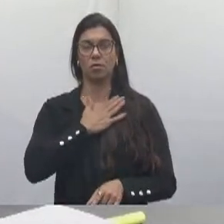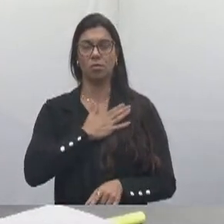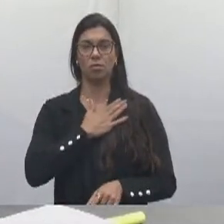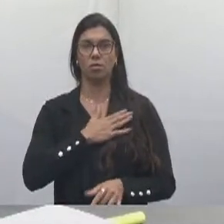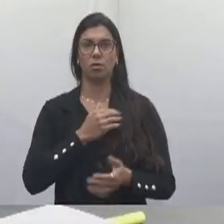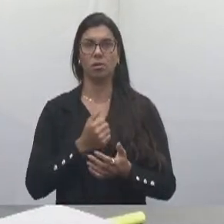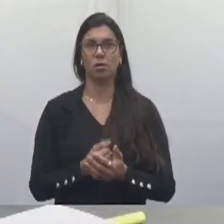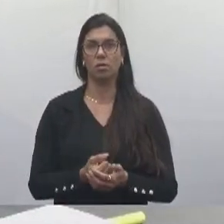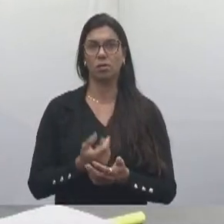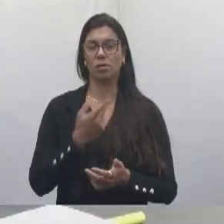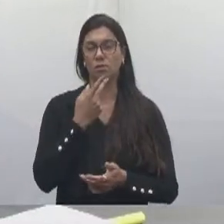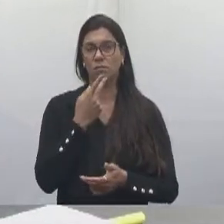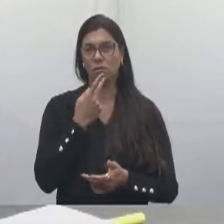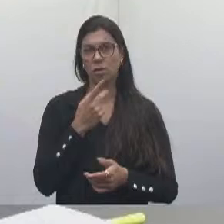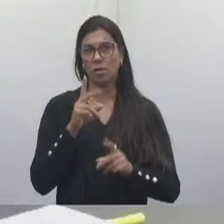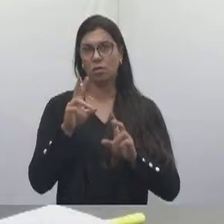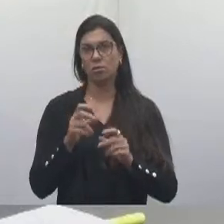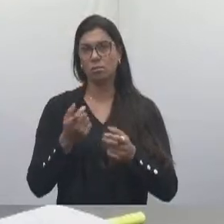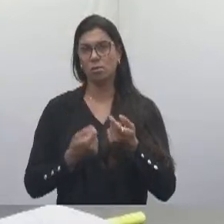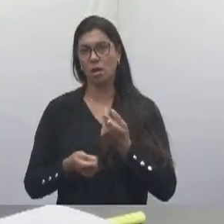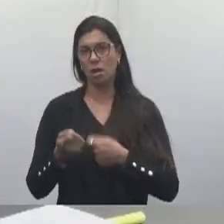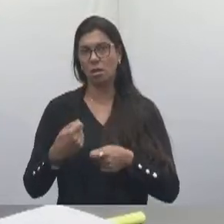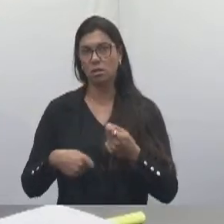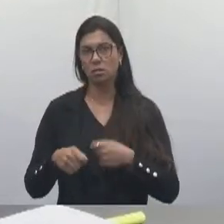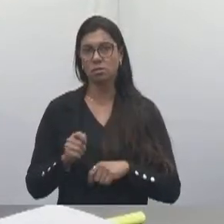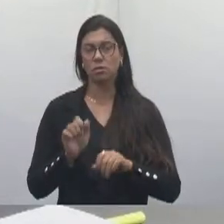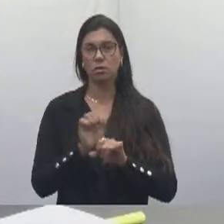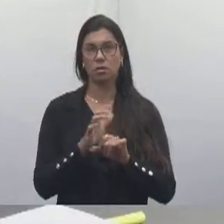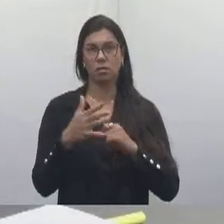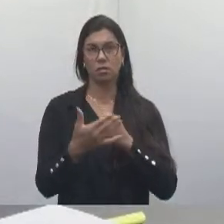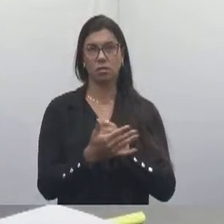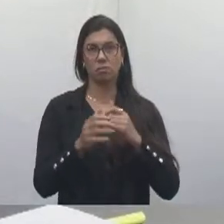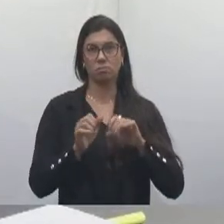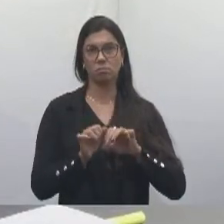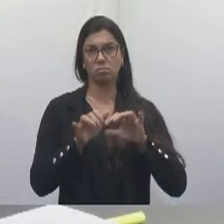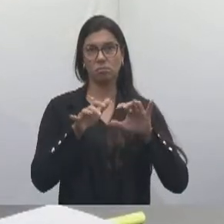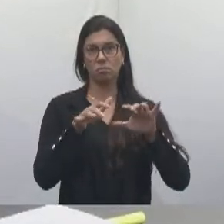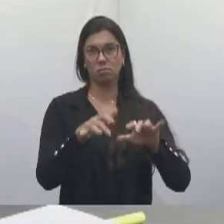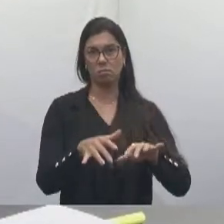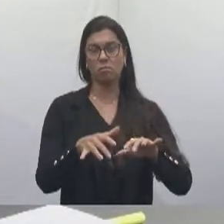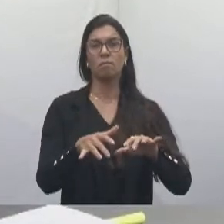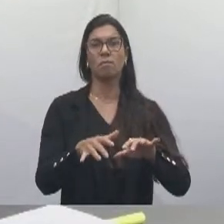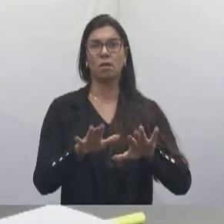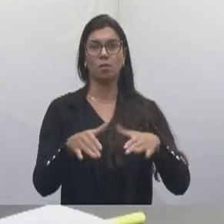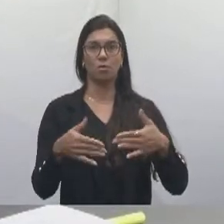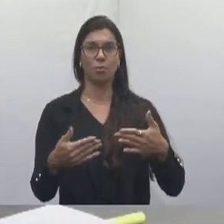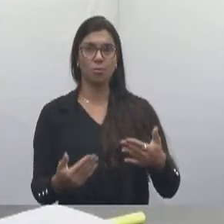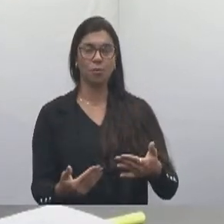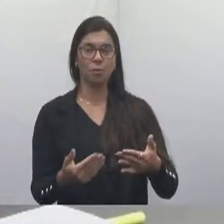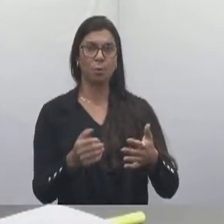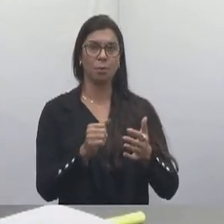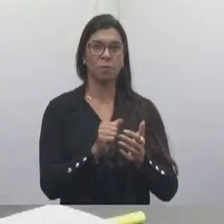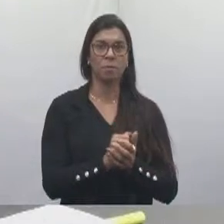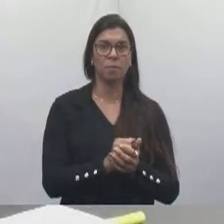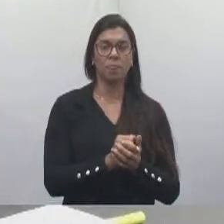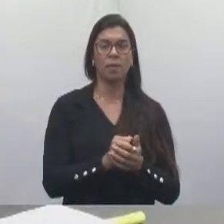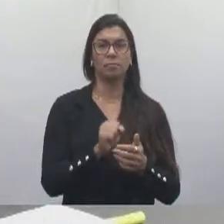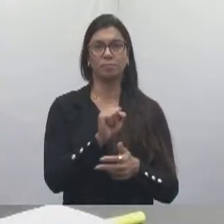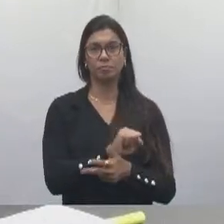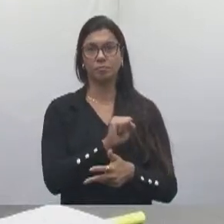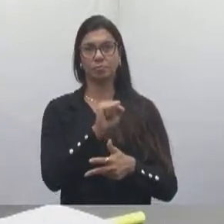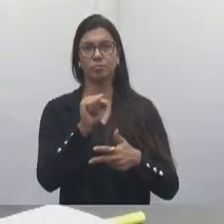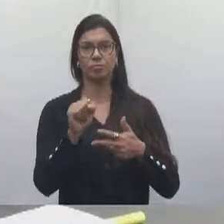aqui uma ação de gestão com relação à pandemia relacionada à questão da educação, quando o Poder Executivo, através do